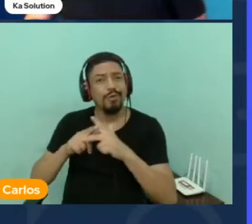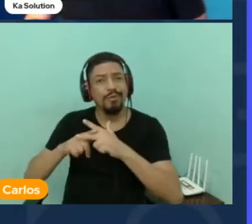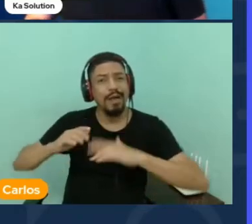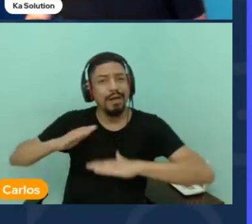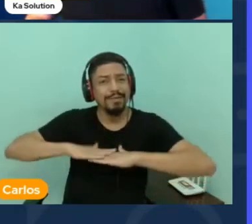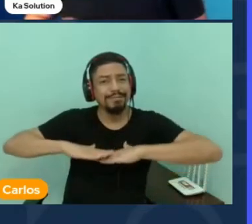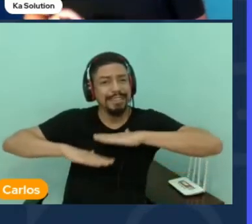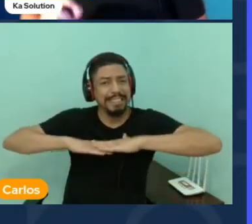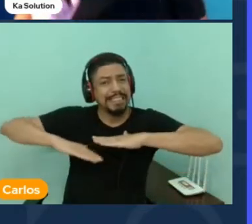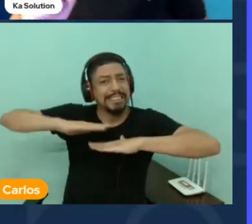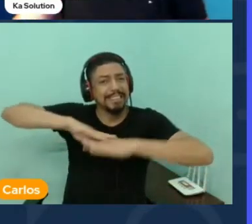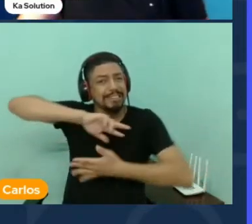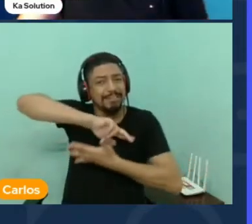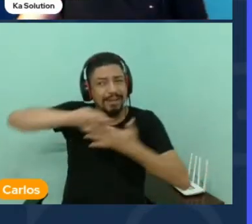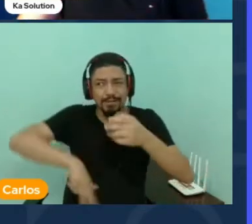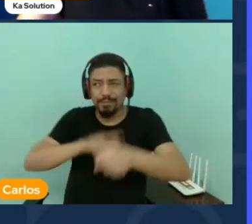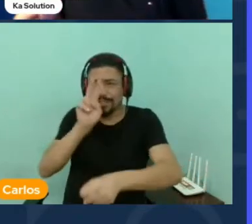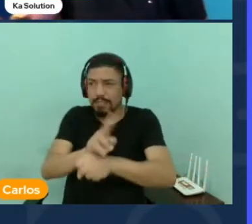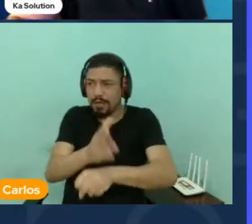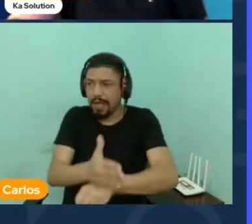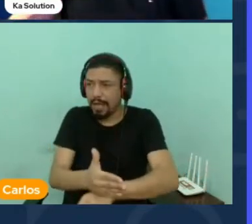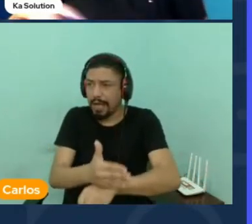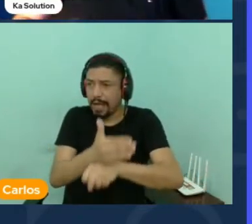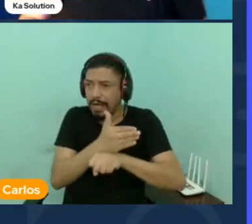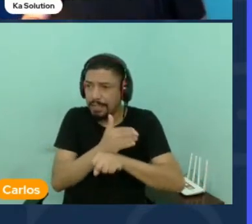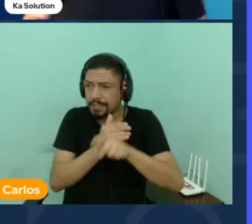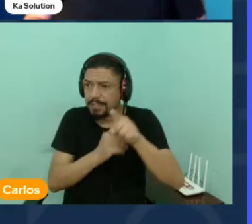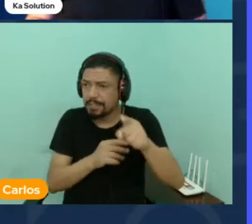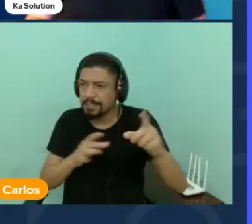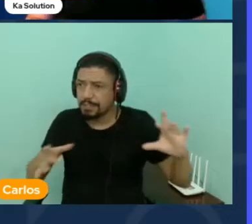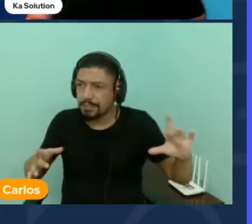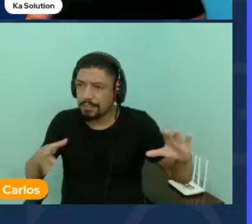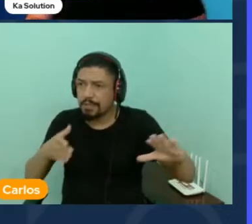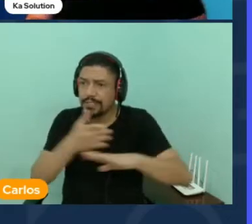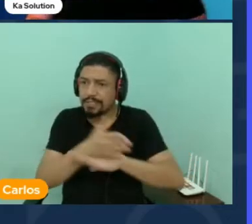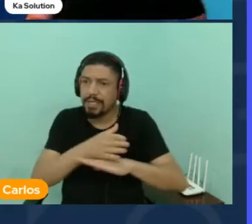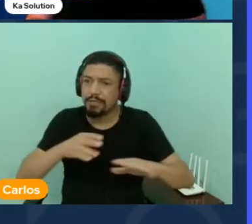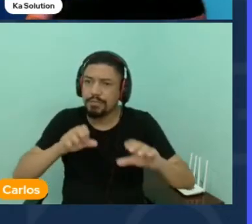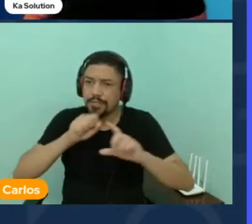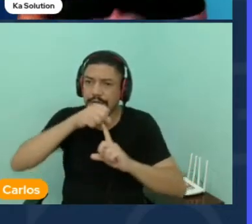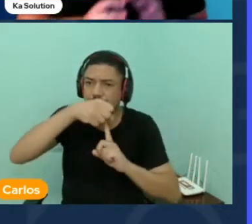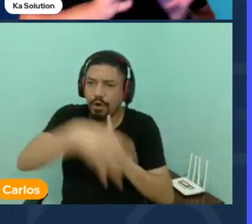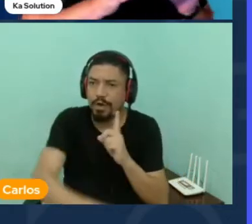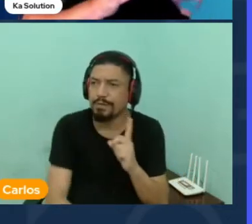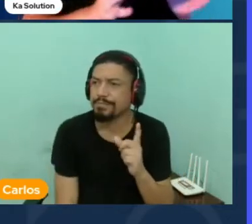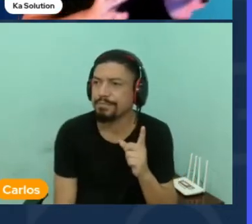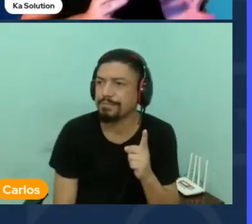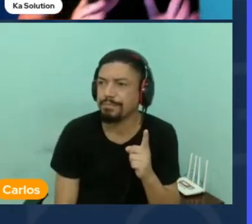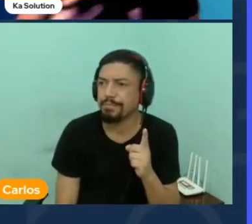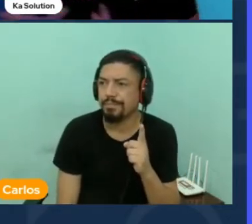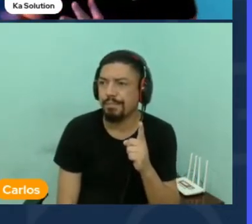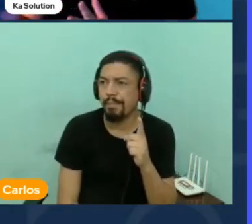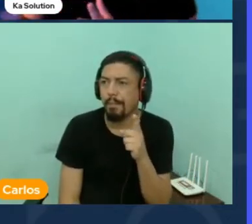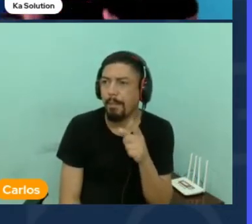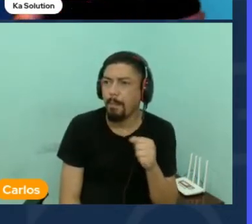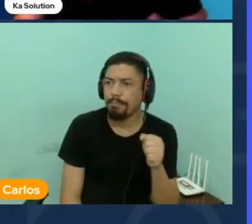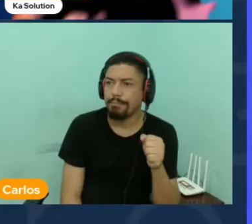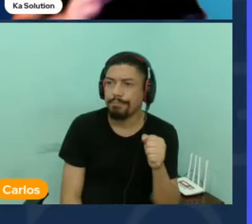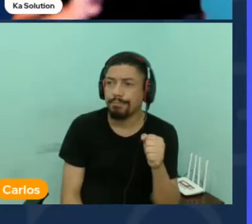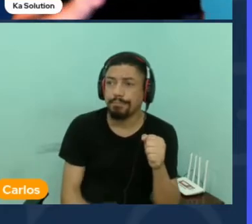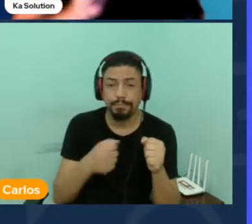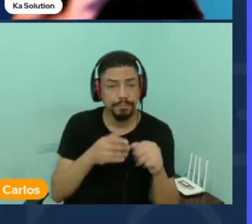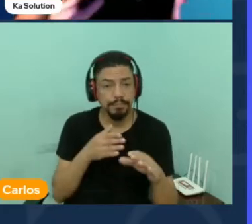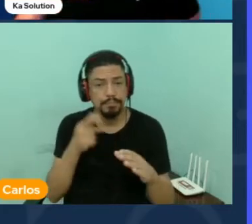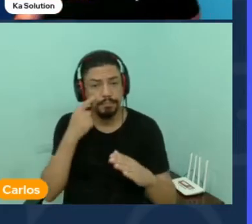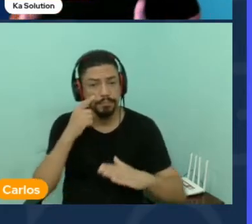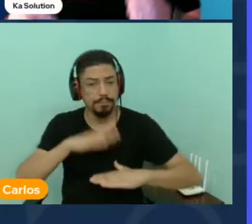camadas de defesa antes da conexão chegar no meu servidor. Então tem que passar por tudo isso.